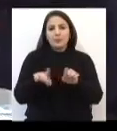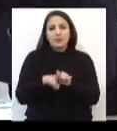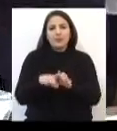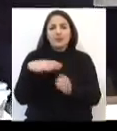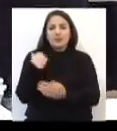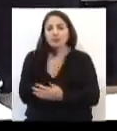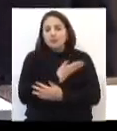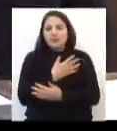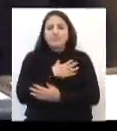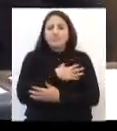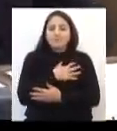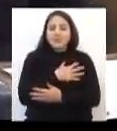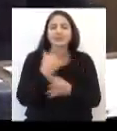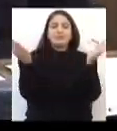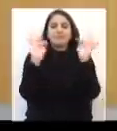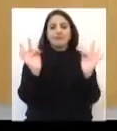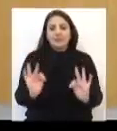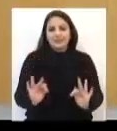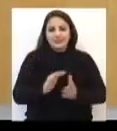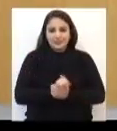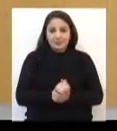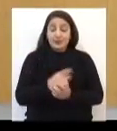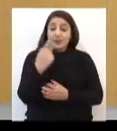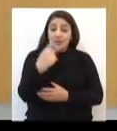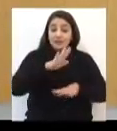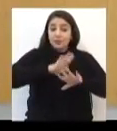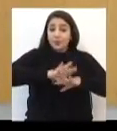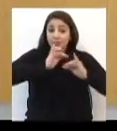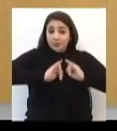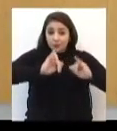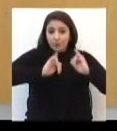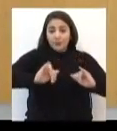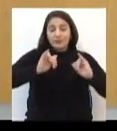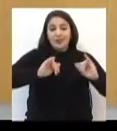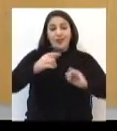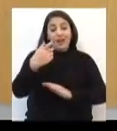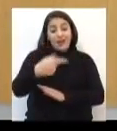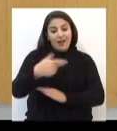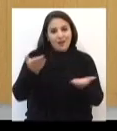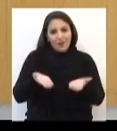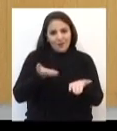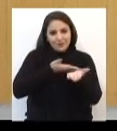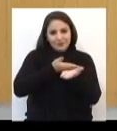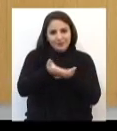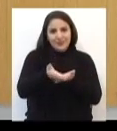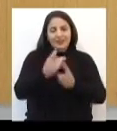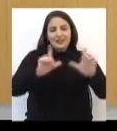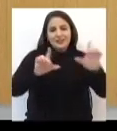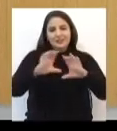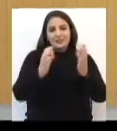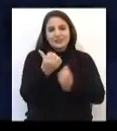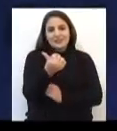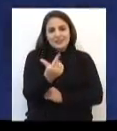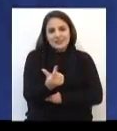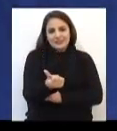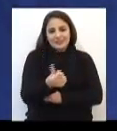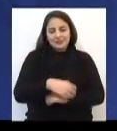deixa muito feliz. Estas e outras informações a partir de agora no Canal